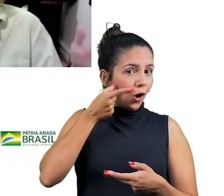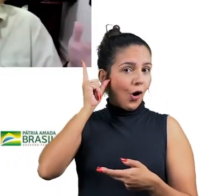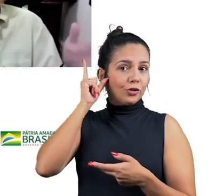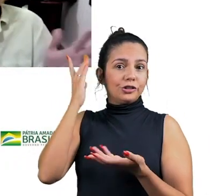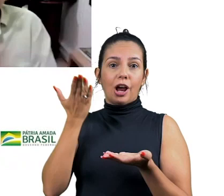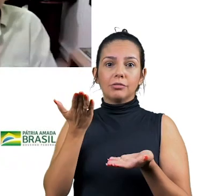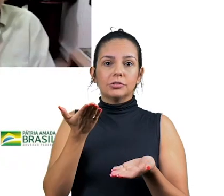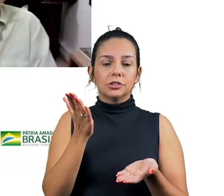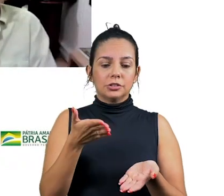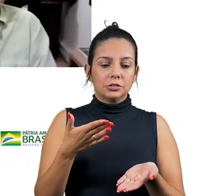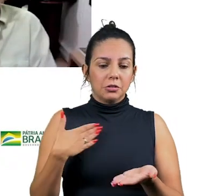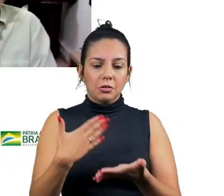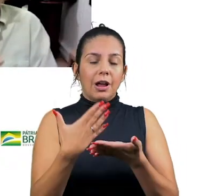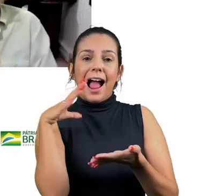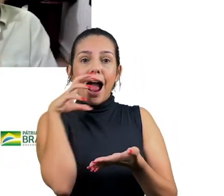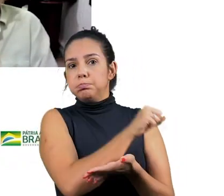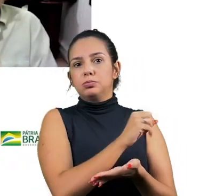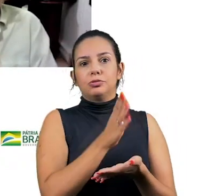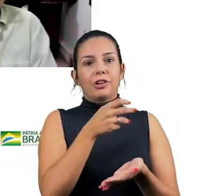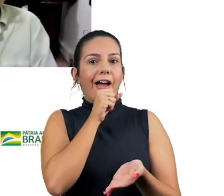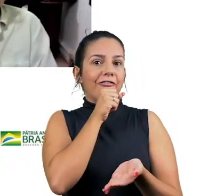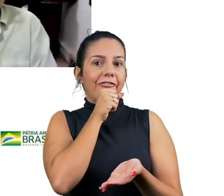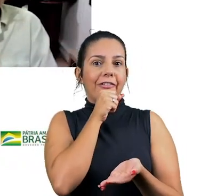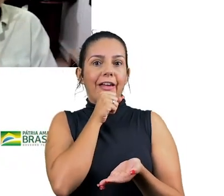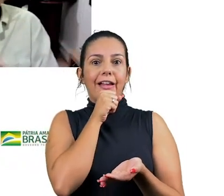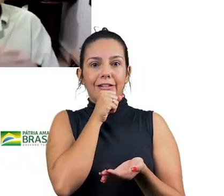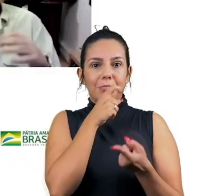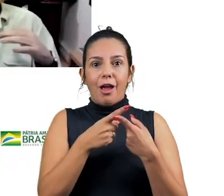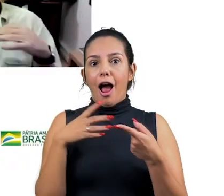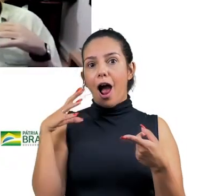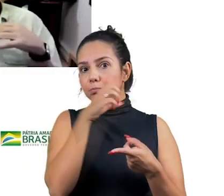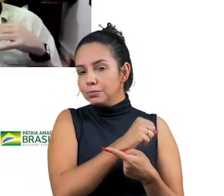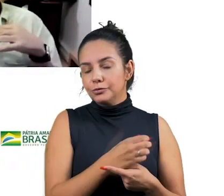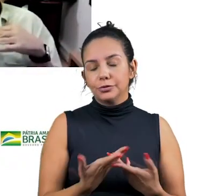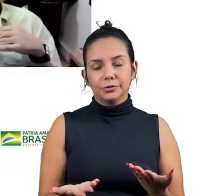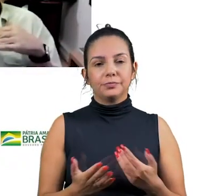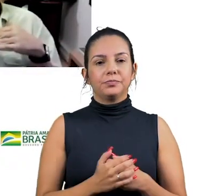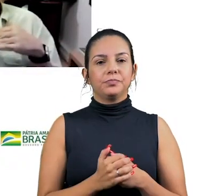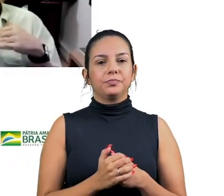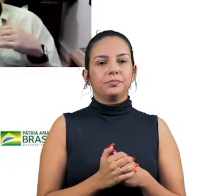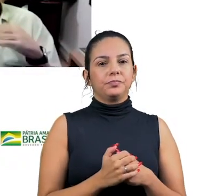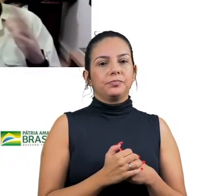hoje está velha de matar. Então,